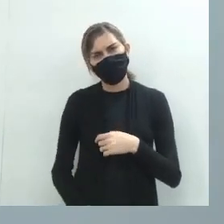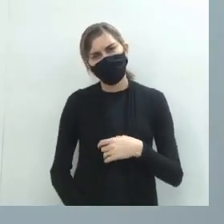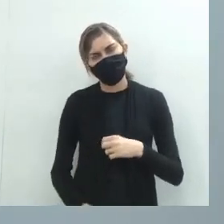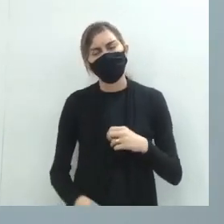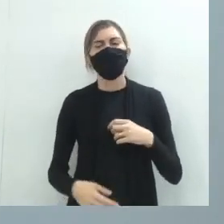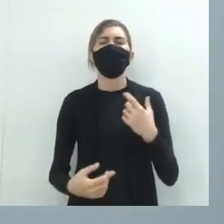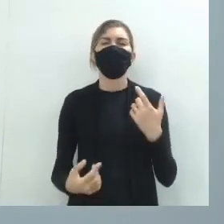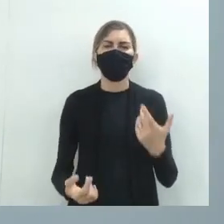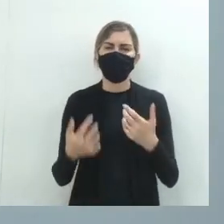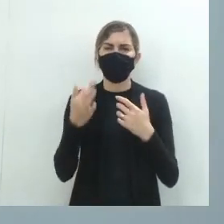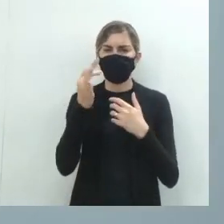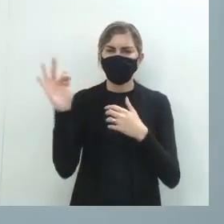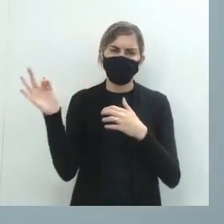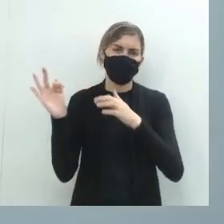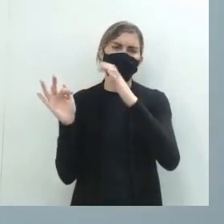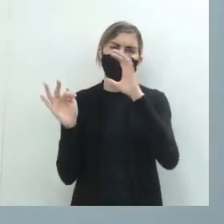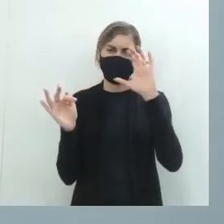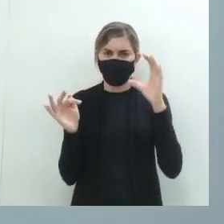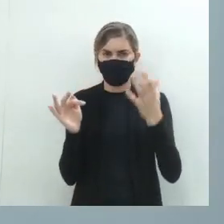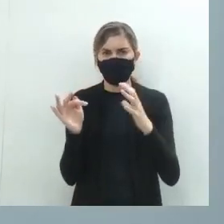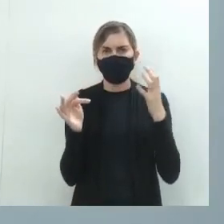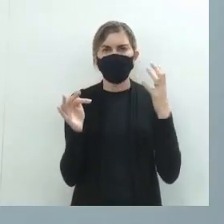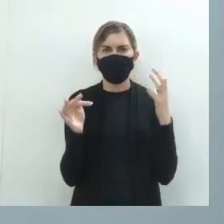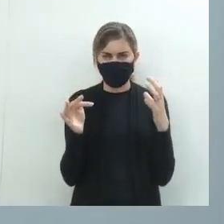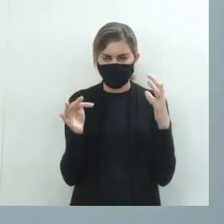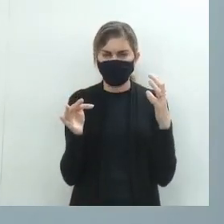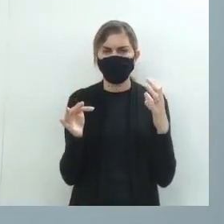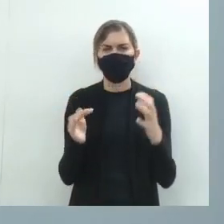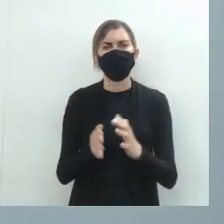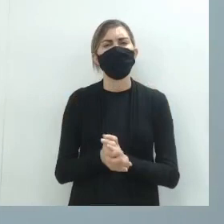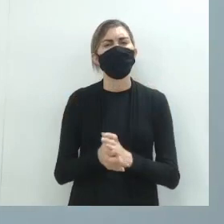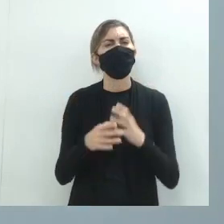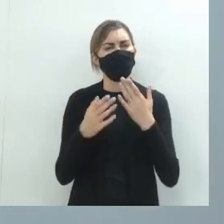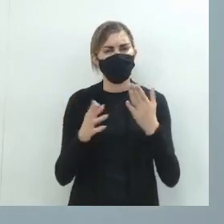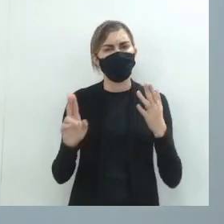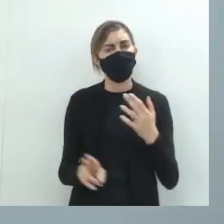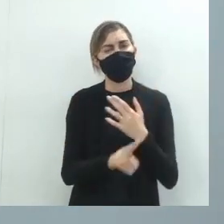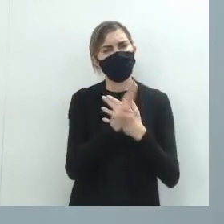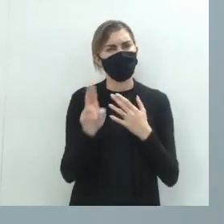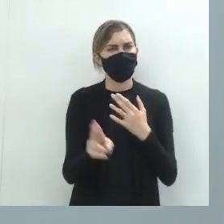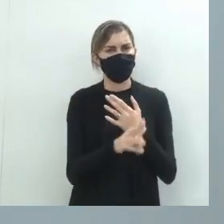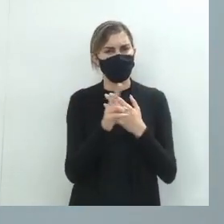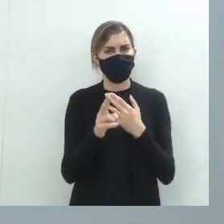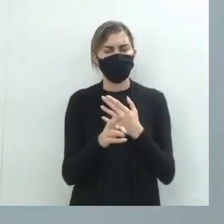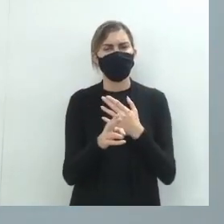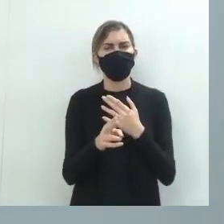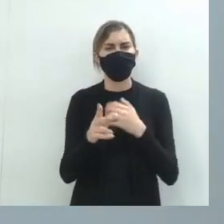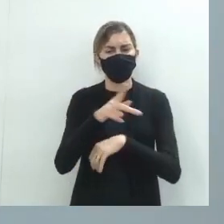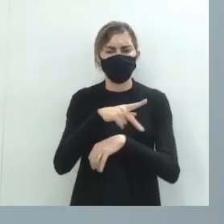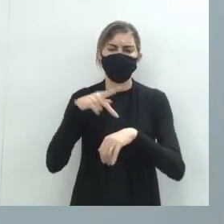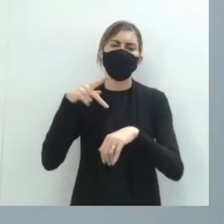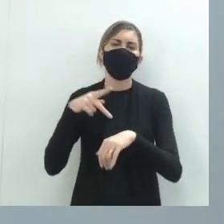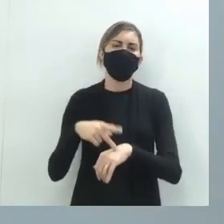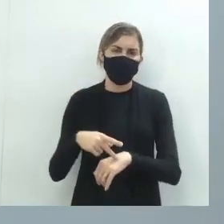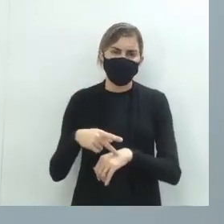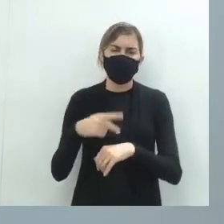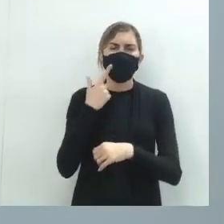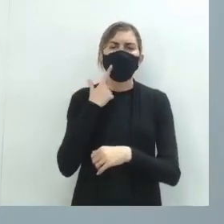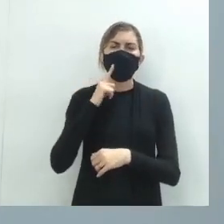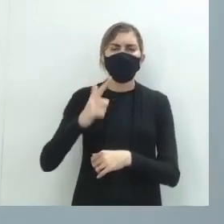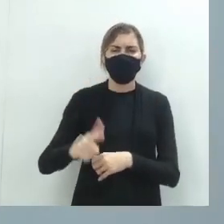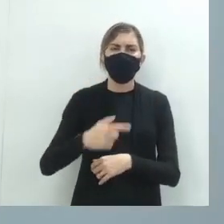A escala Fahrenheit, Gabriel Fahrenheit, é aquela utilizada em países com